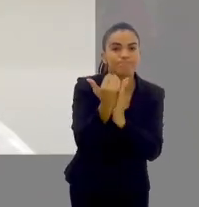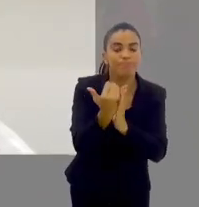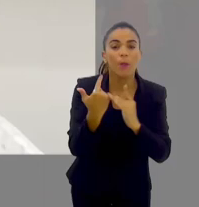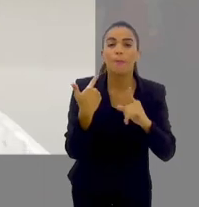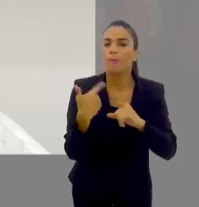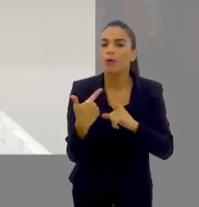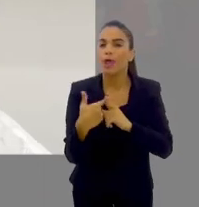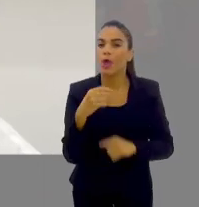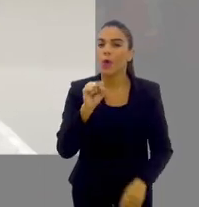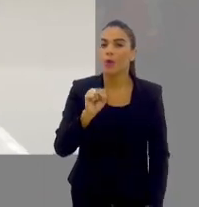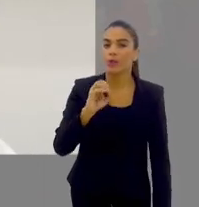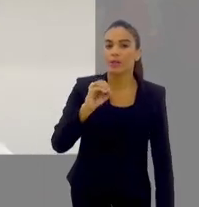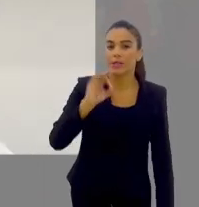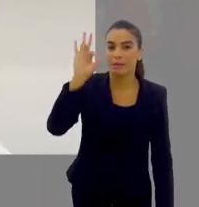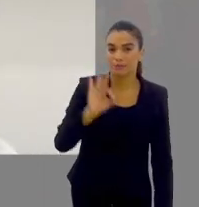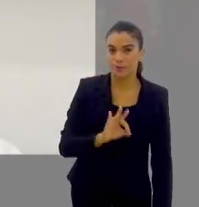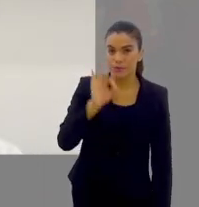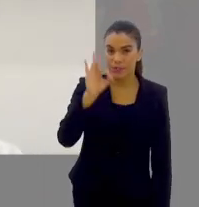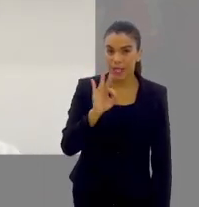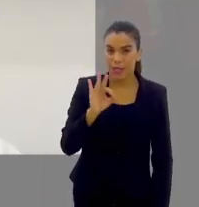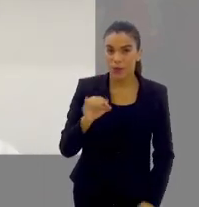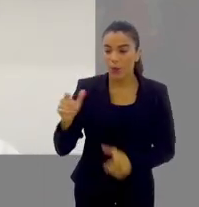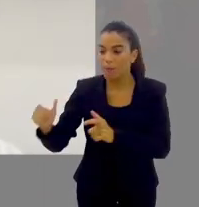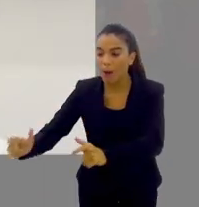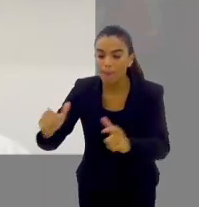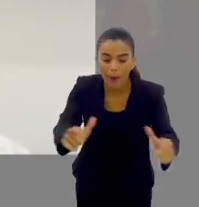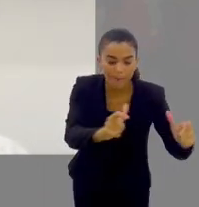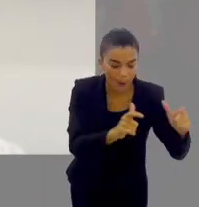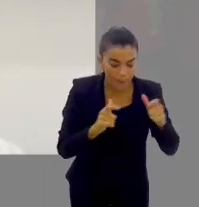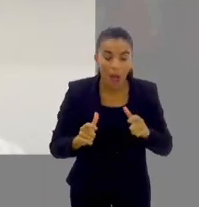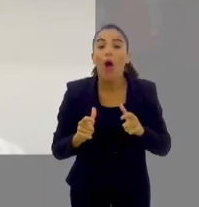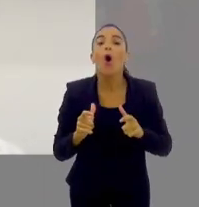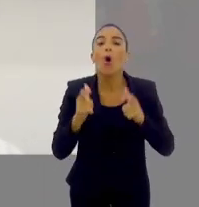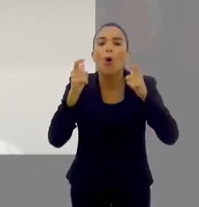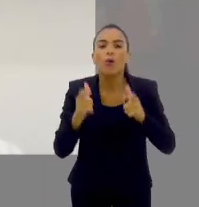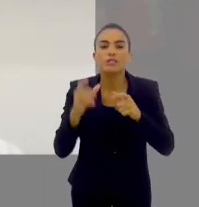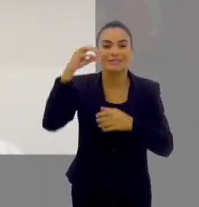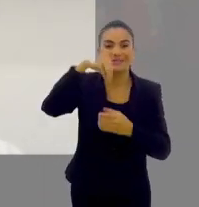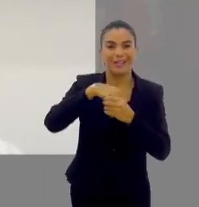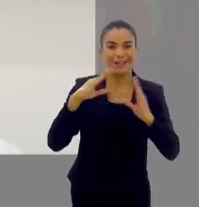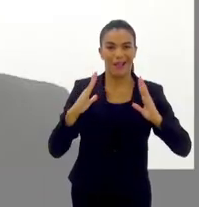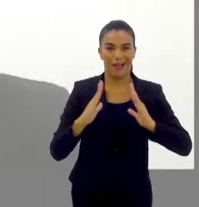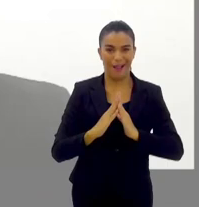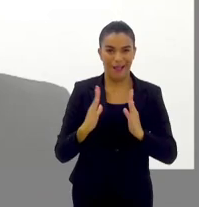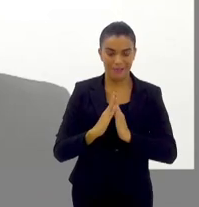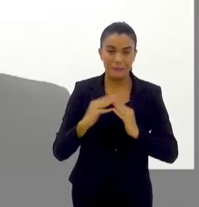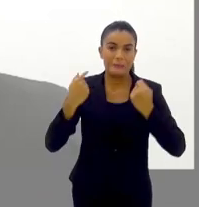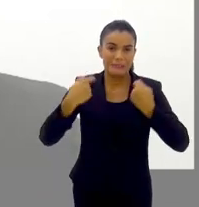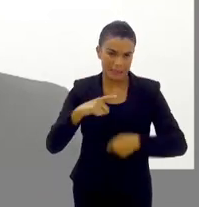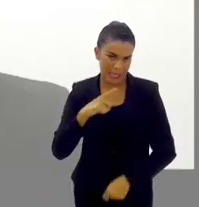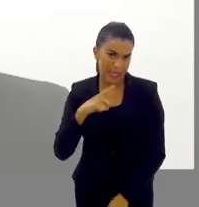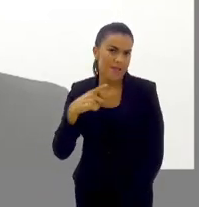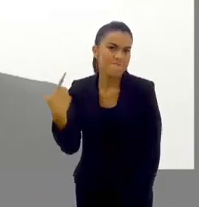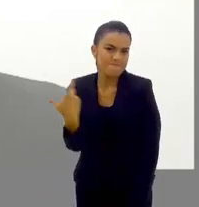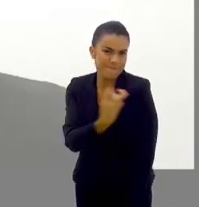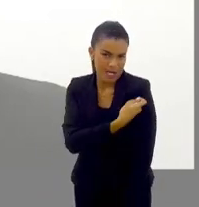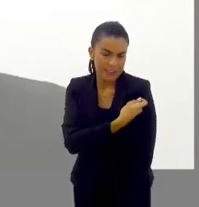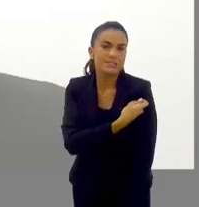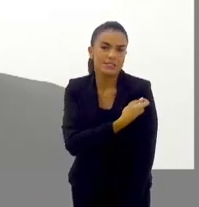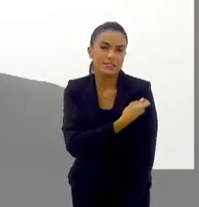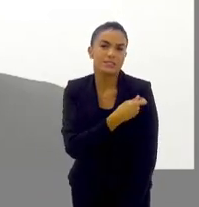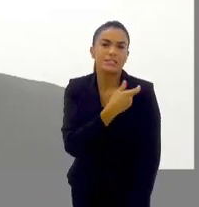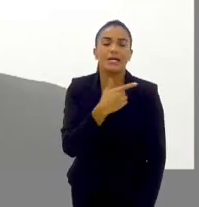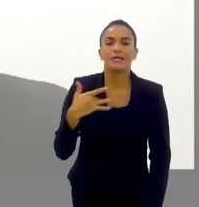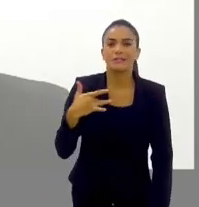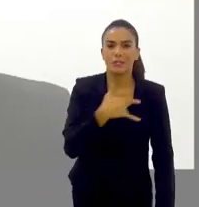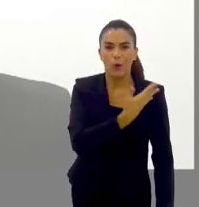que 80% dos focos estão dentro das casas. Então, até a gente ter uma vacina disponível na